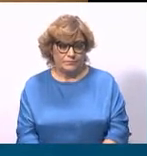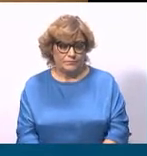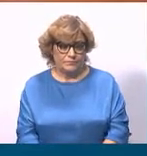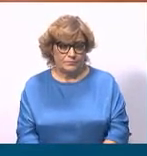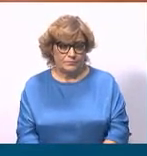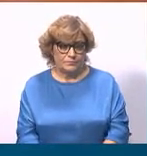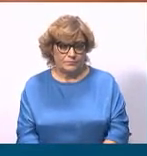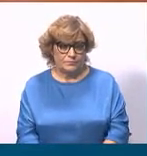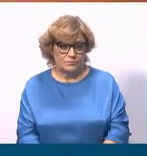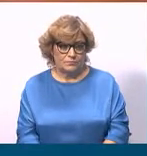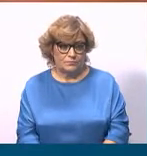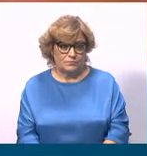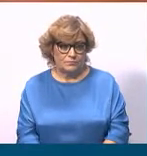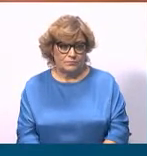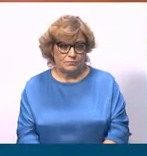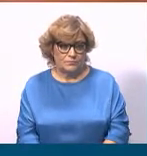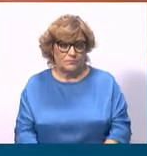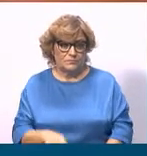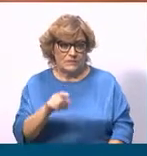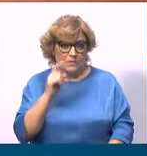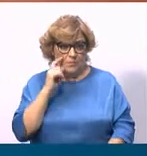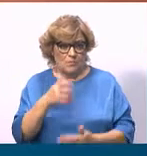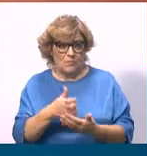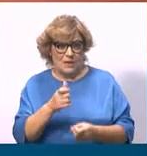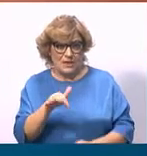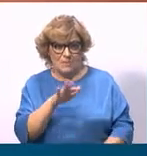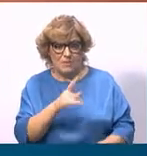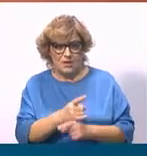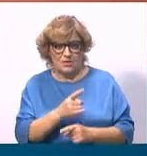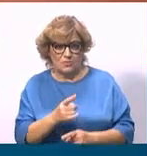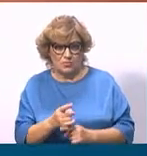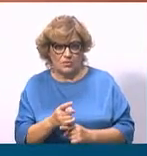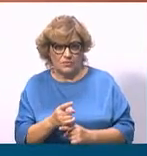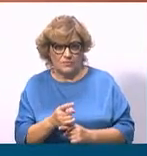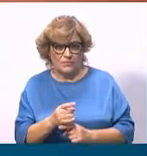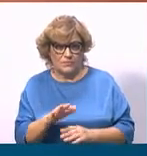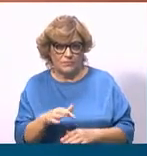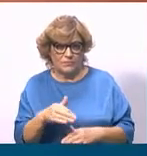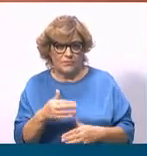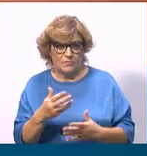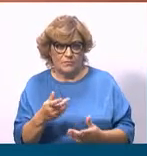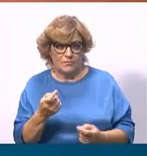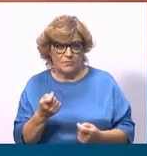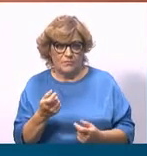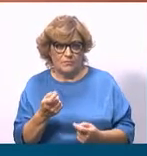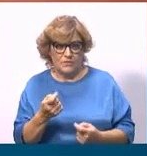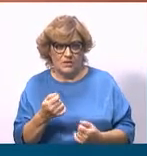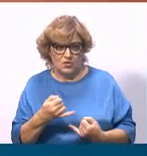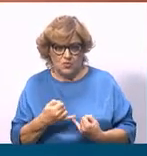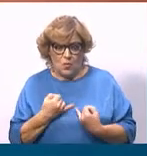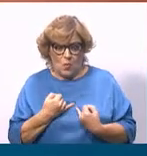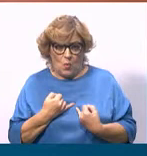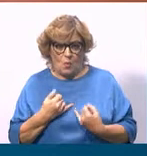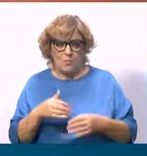Temos mais esta aqui. Eu destaquei esta imagem, enfim, pode ser um bocadinho chocante,